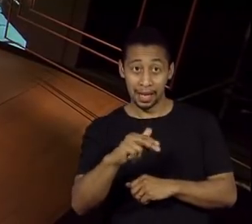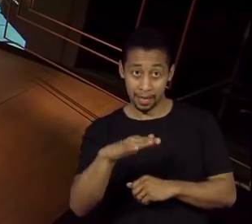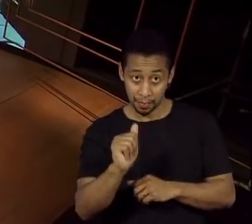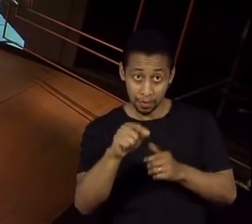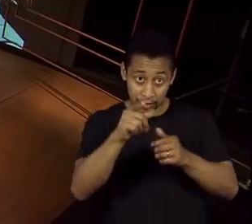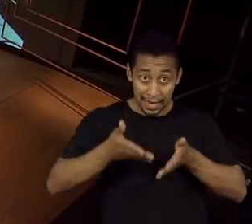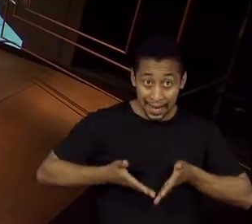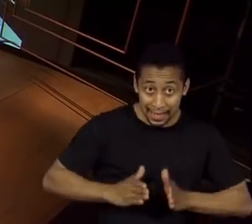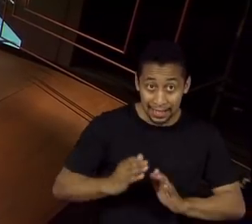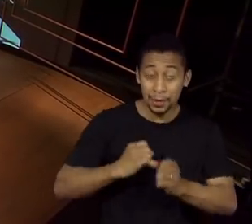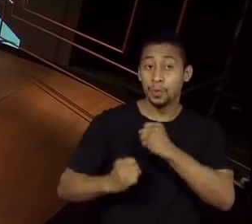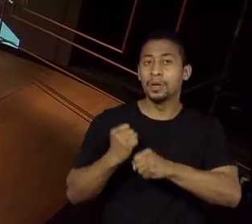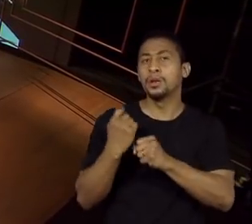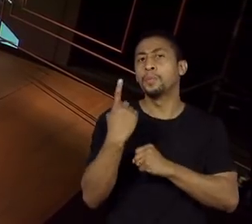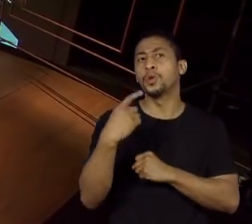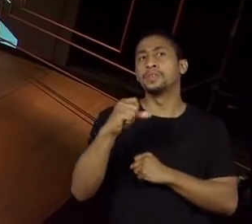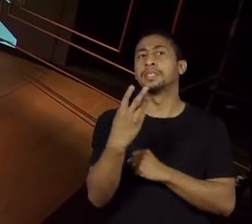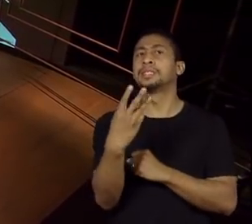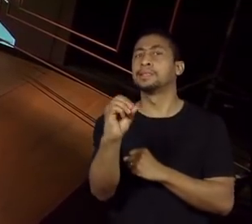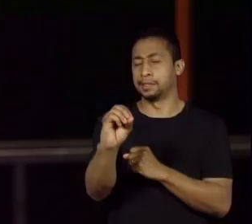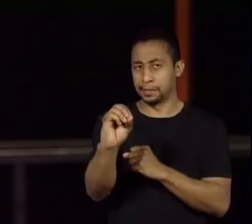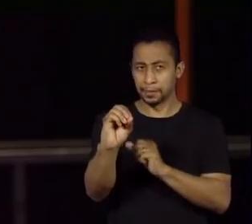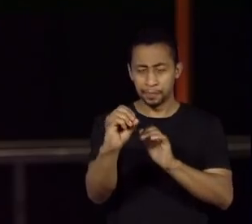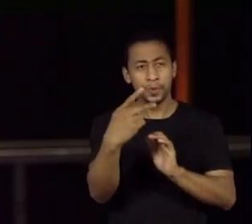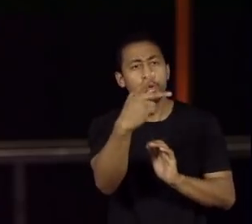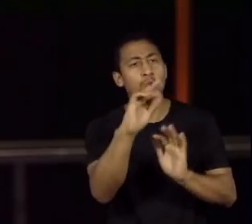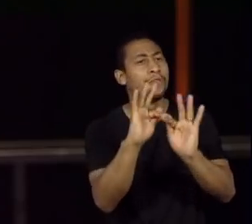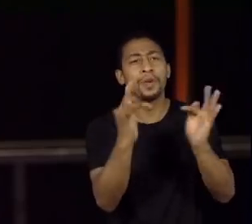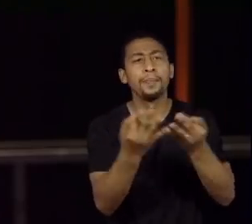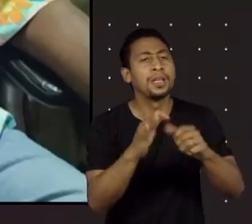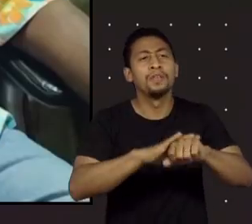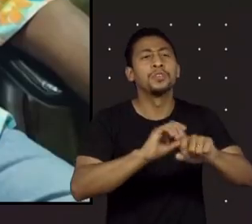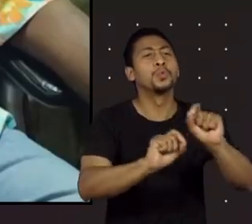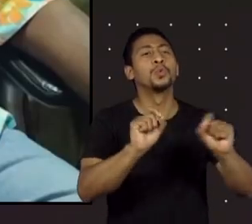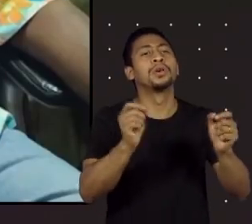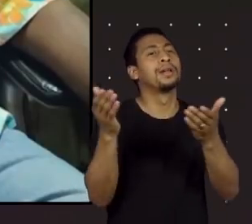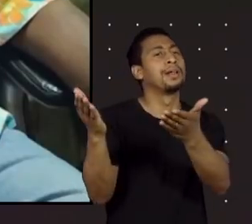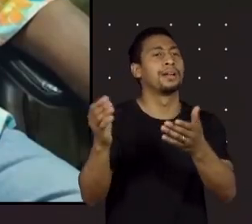1930. Qual era a ocupação da sua família por lá?